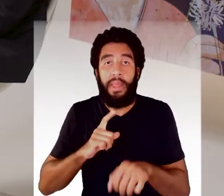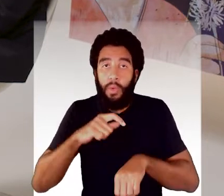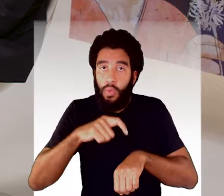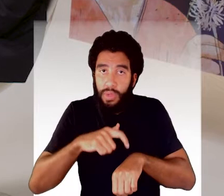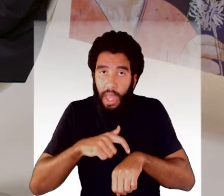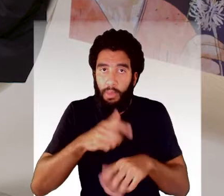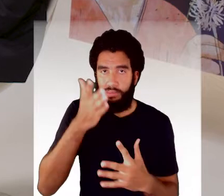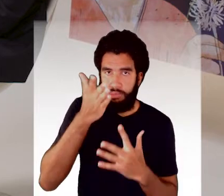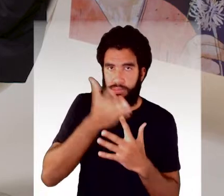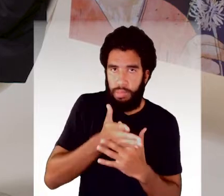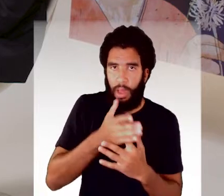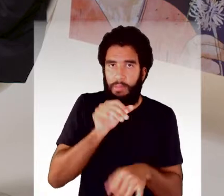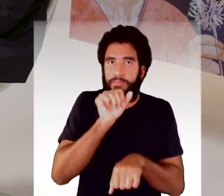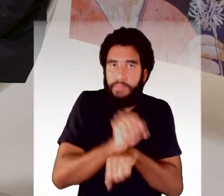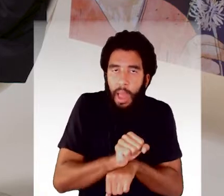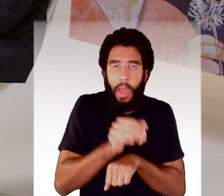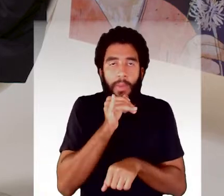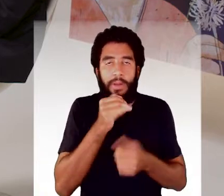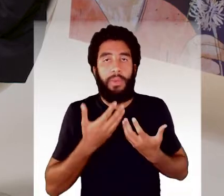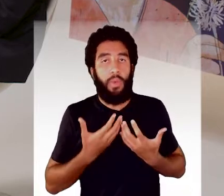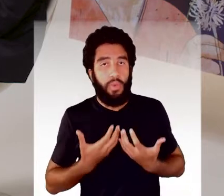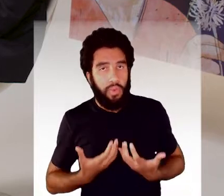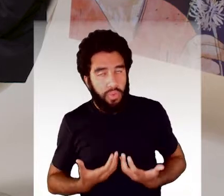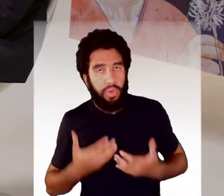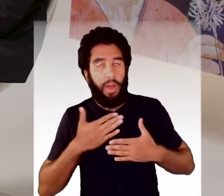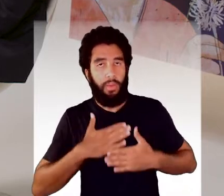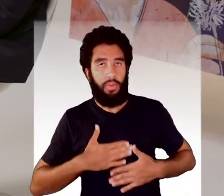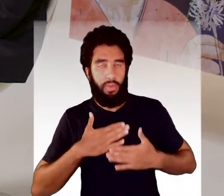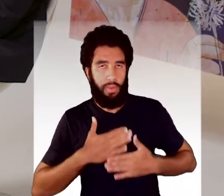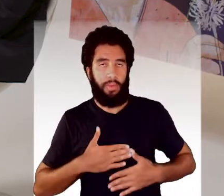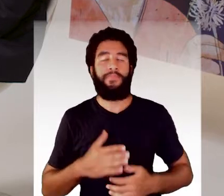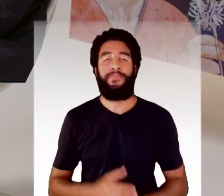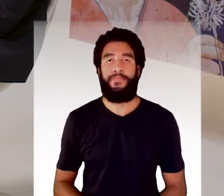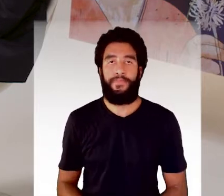de trabalho, considerando que é um trabalho bastante penoso,